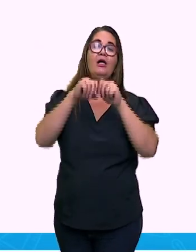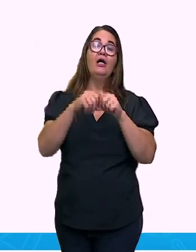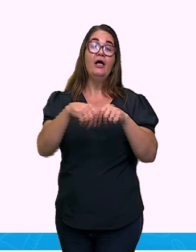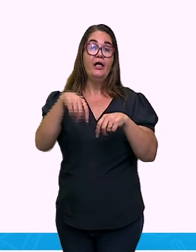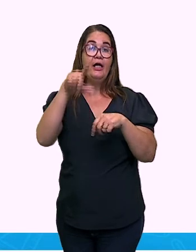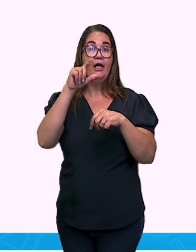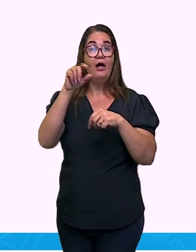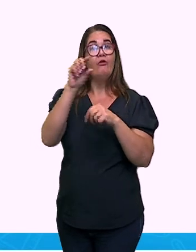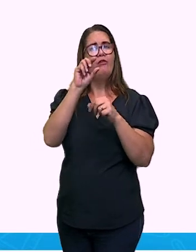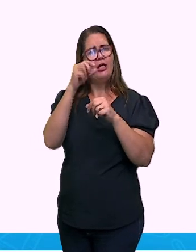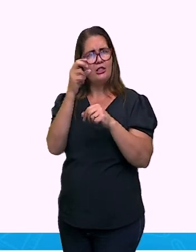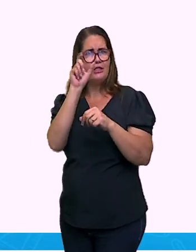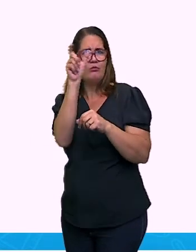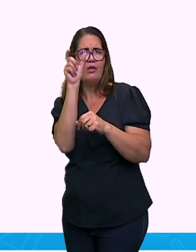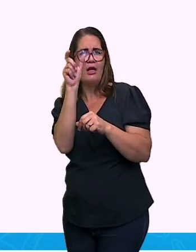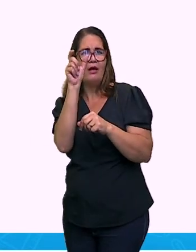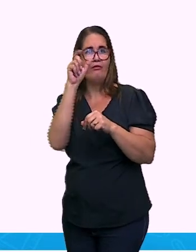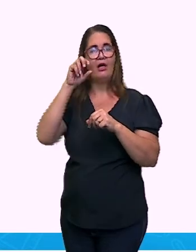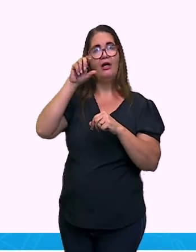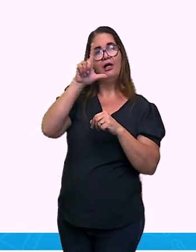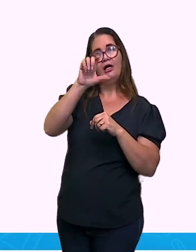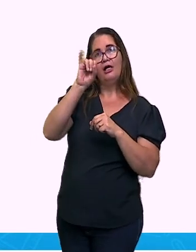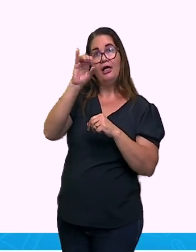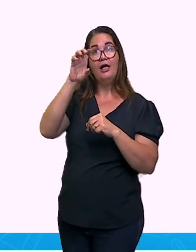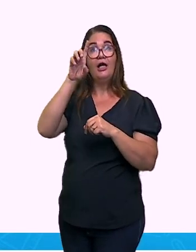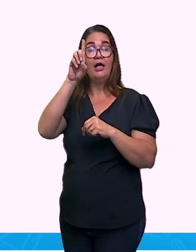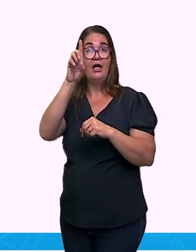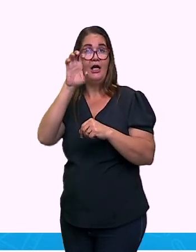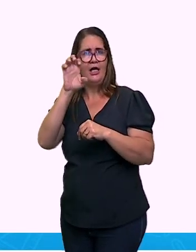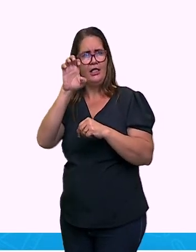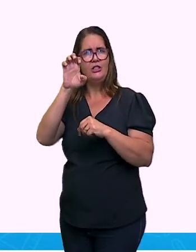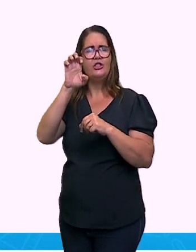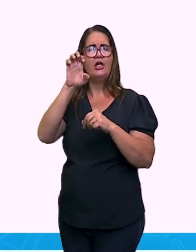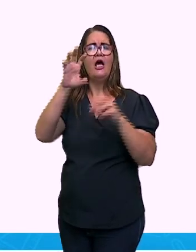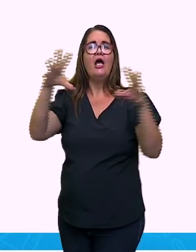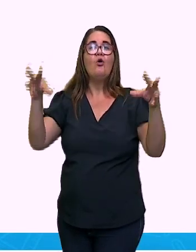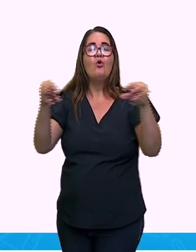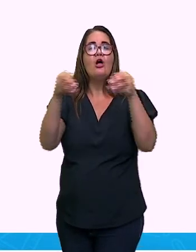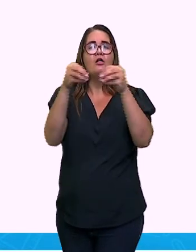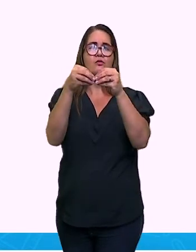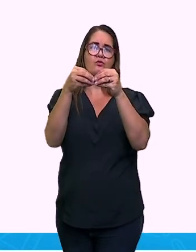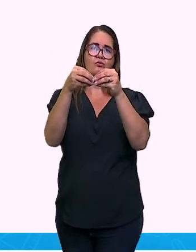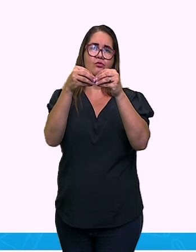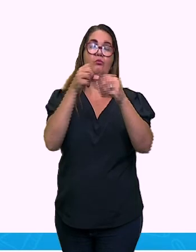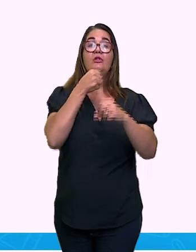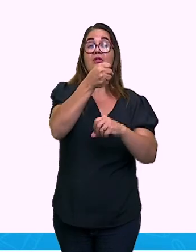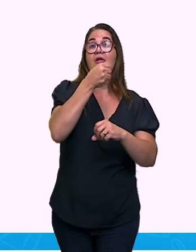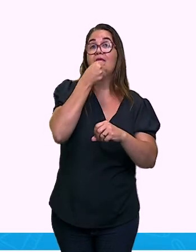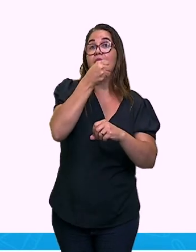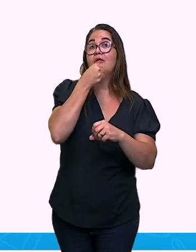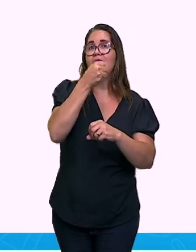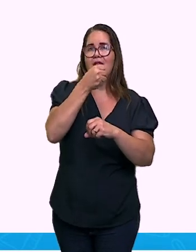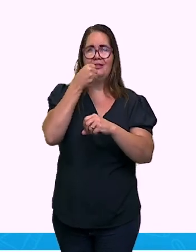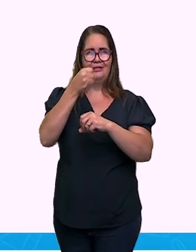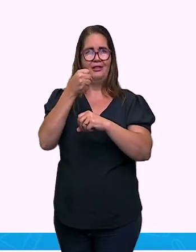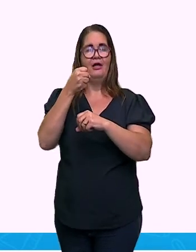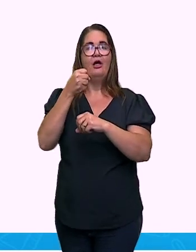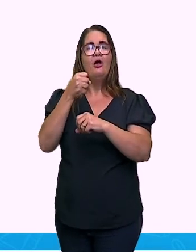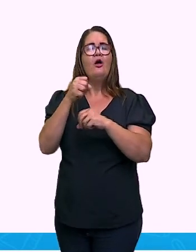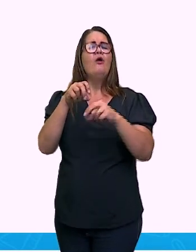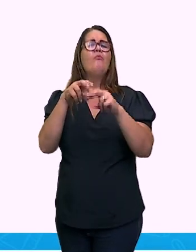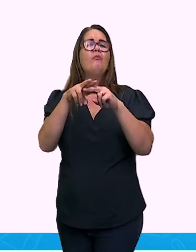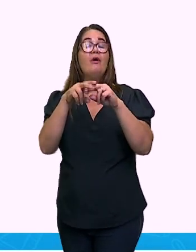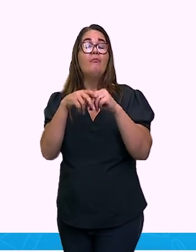uma frase em destaque que vai resumir toda aquela reportagem, né? O lead é usado para chamar a atenção